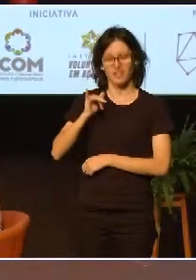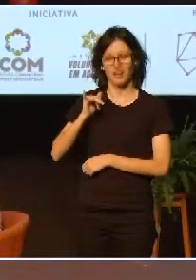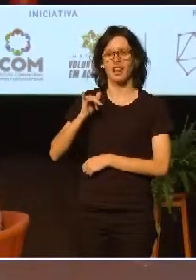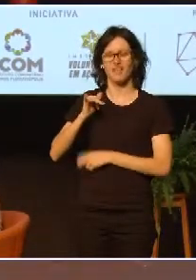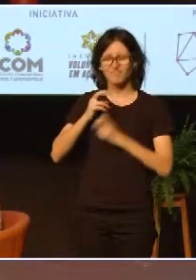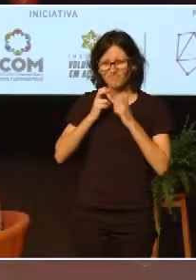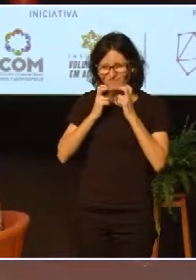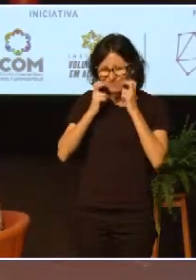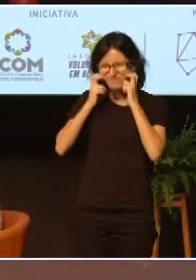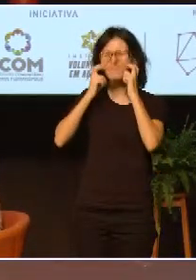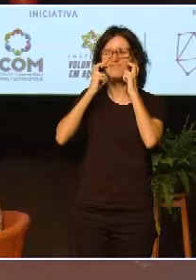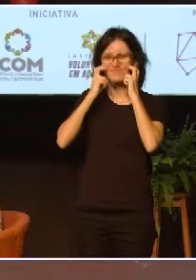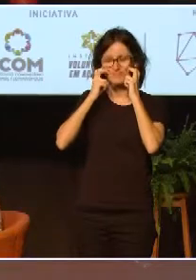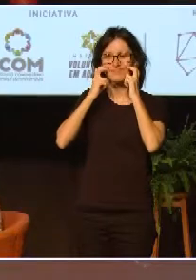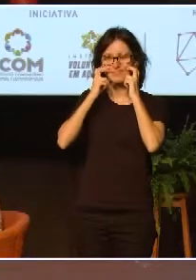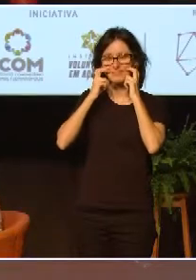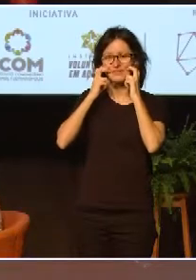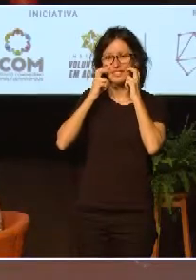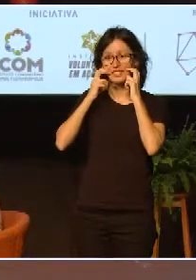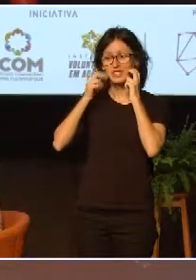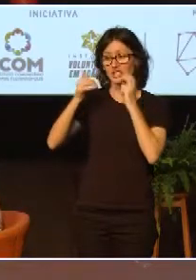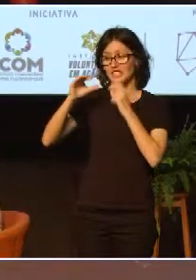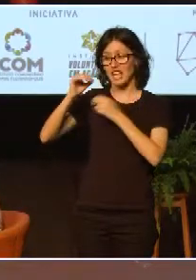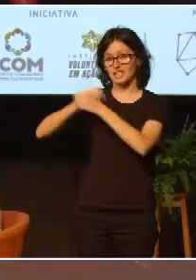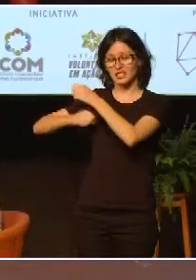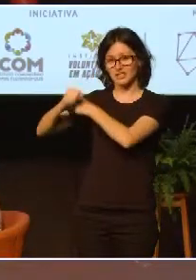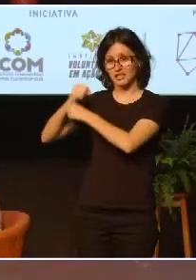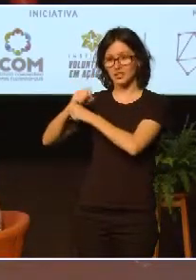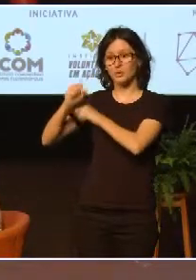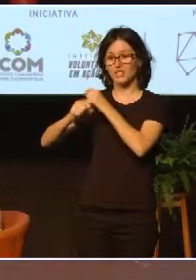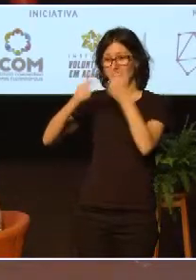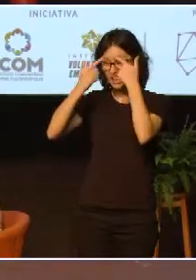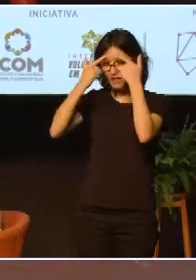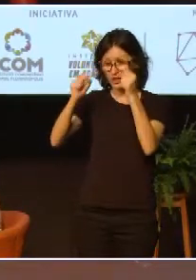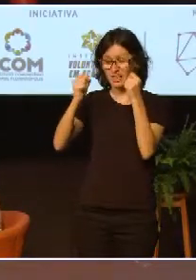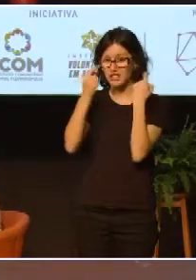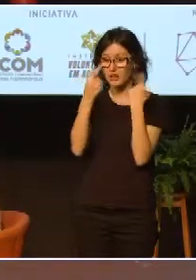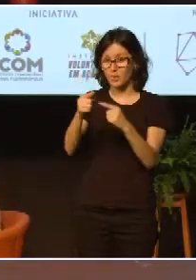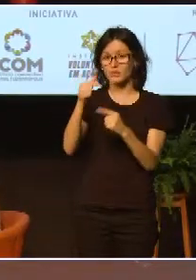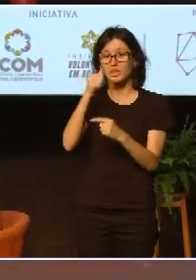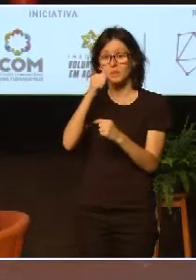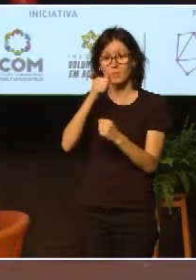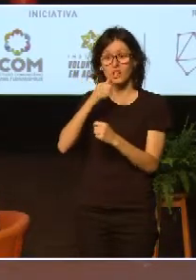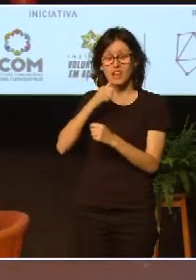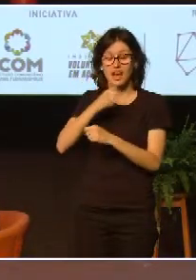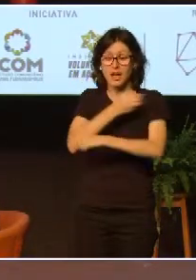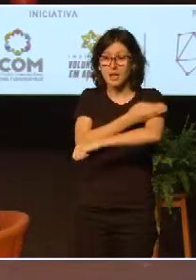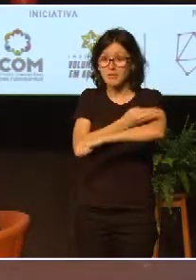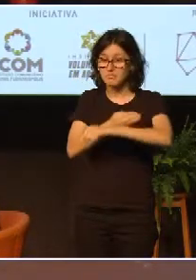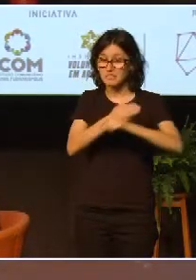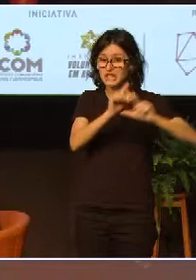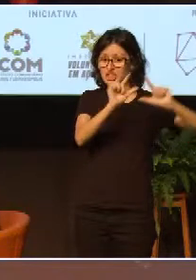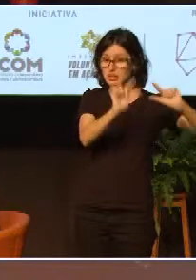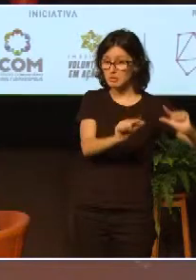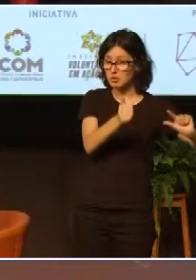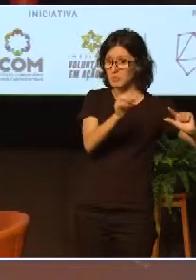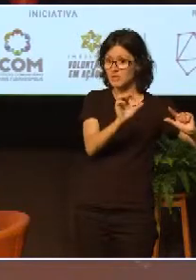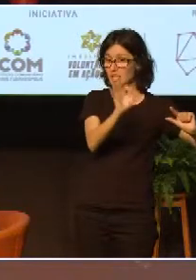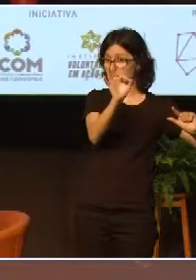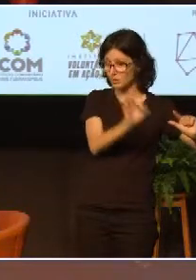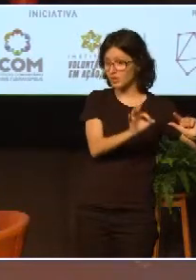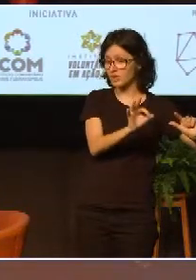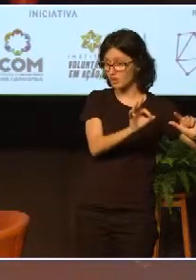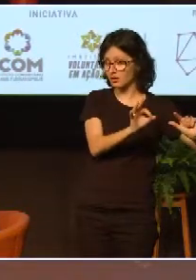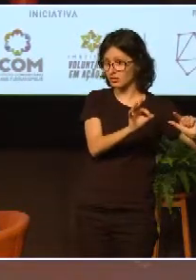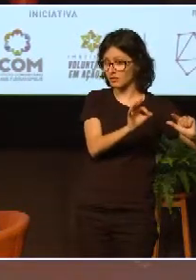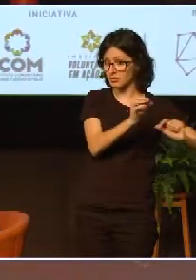muita vergonha de, nos últimos 10 anos, a violência contra as mulheres brancas ter diminuído 10% nos